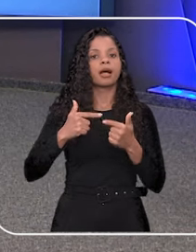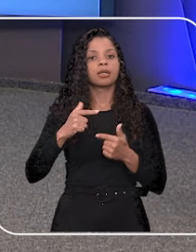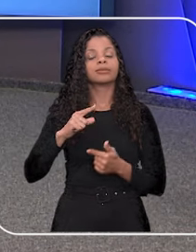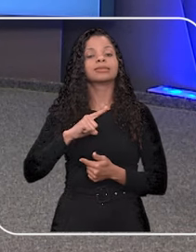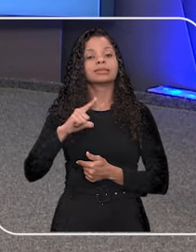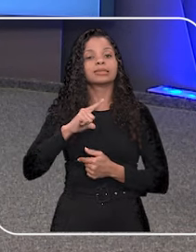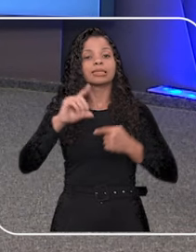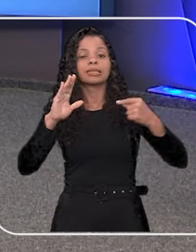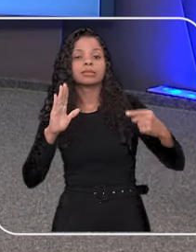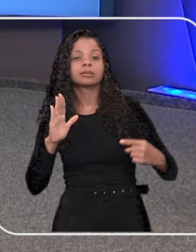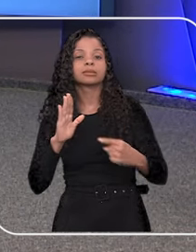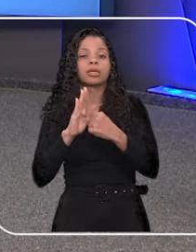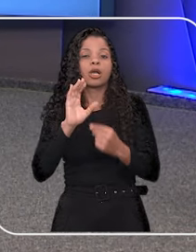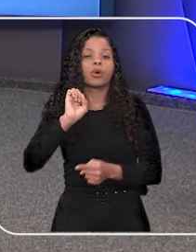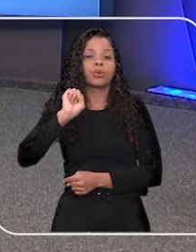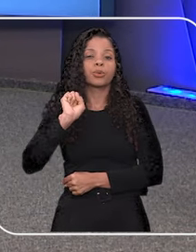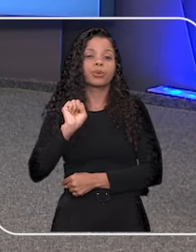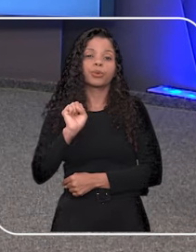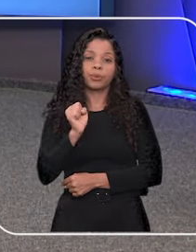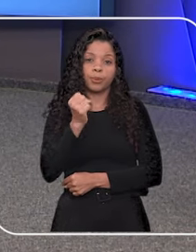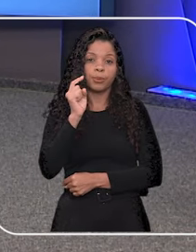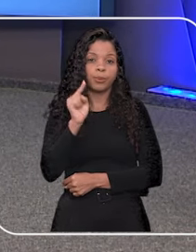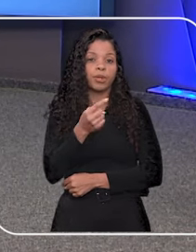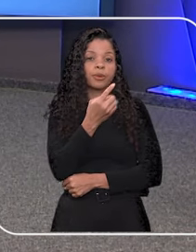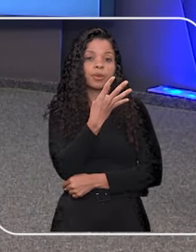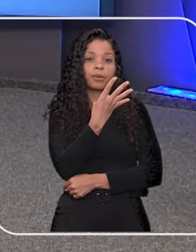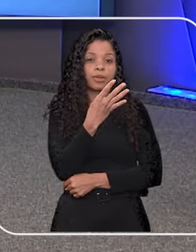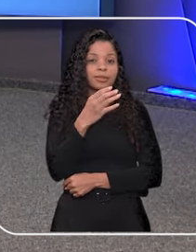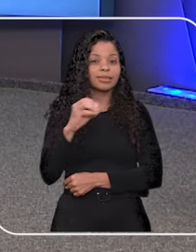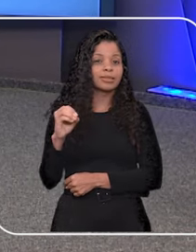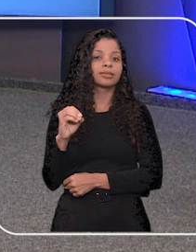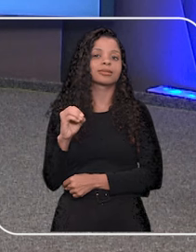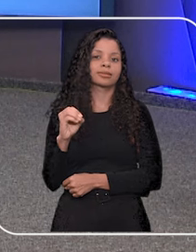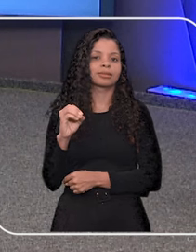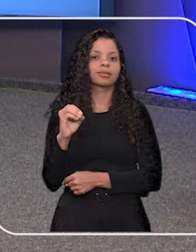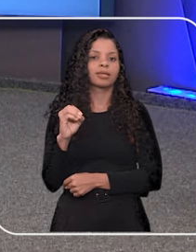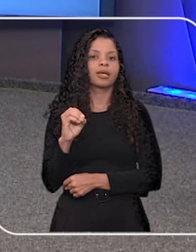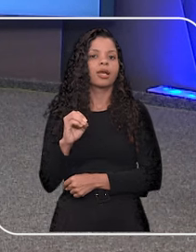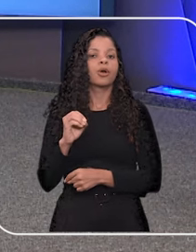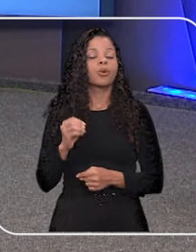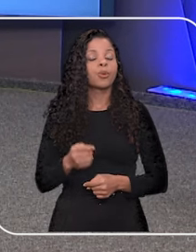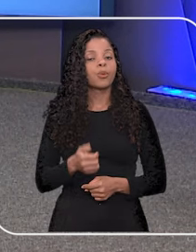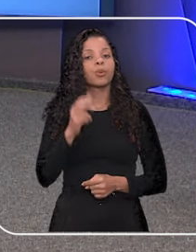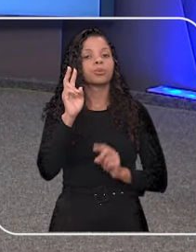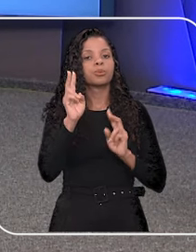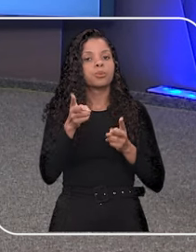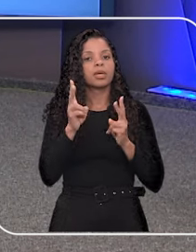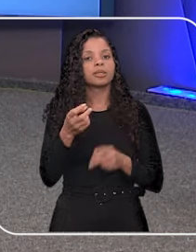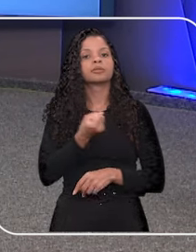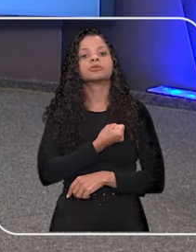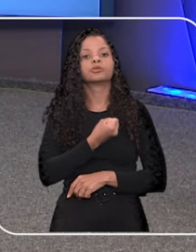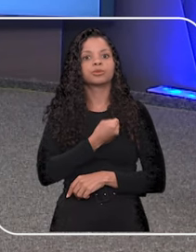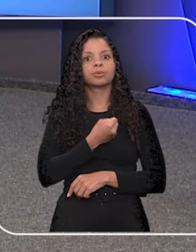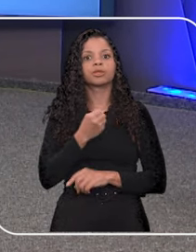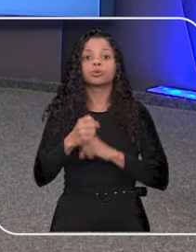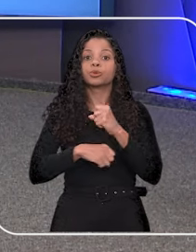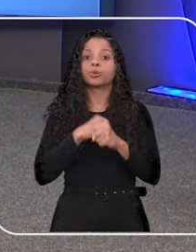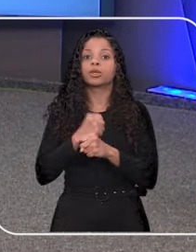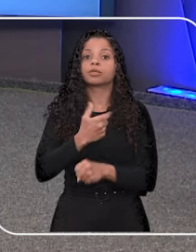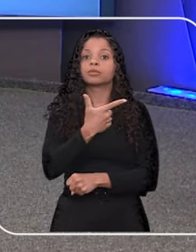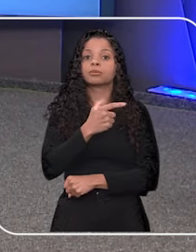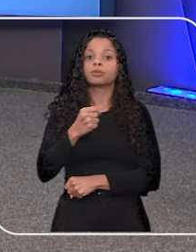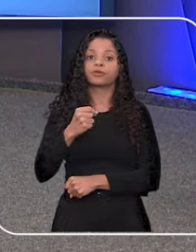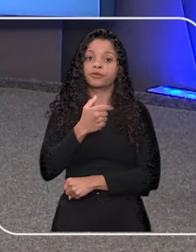de 8.400 denúncias de assédio no Brasil quase o mesmo número registrado